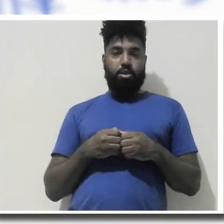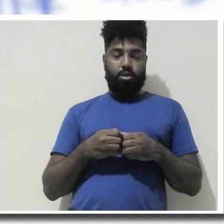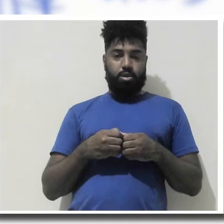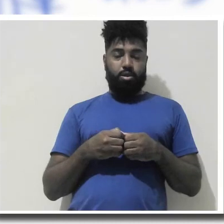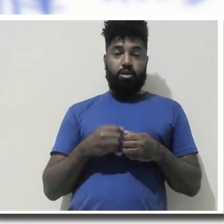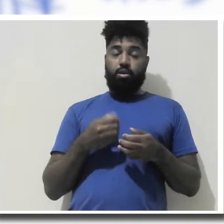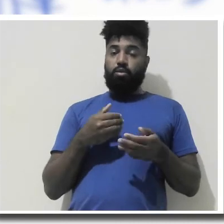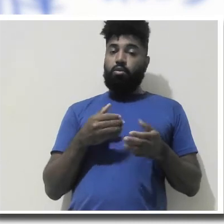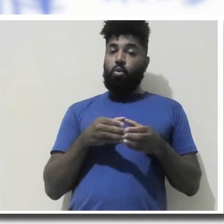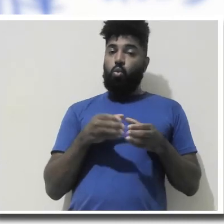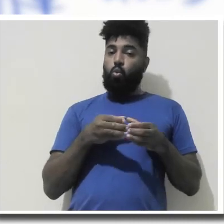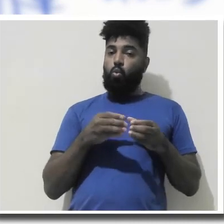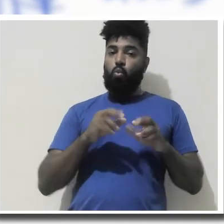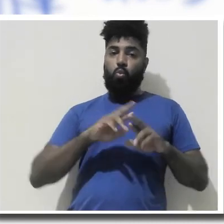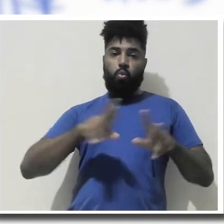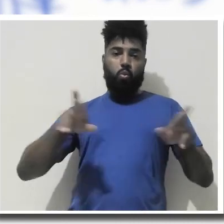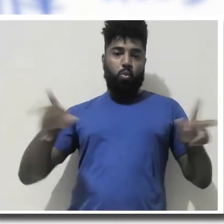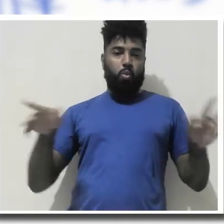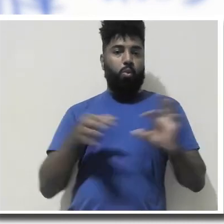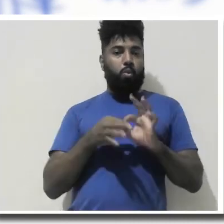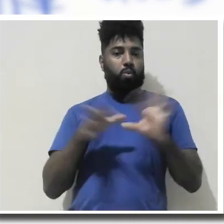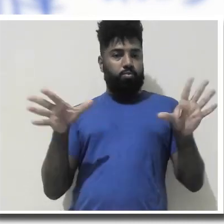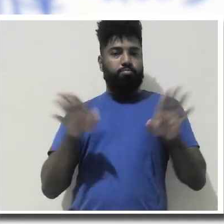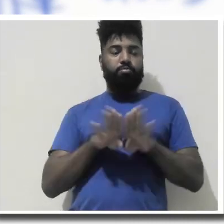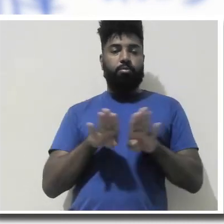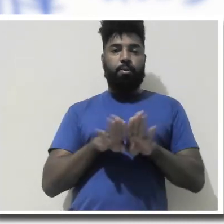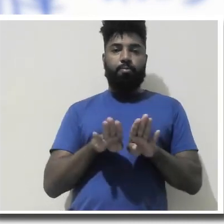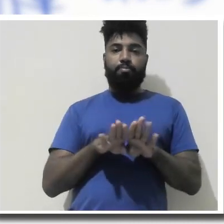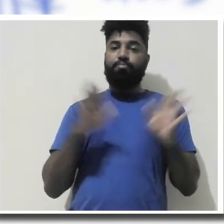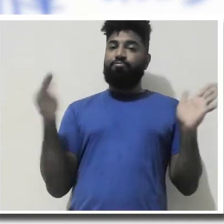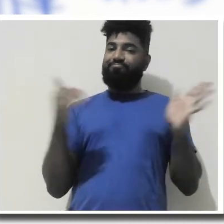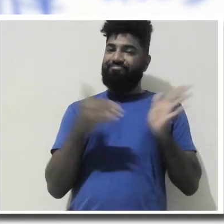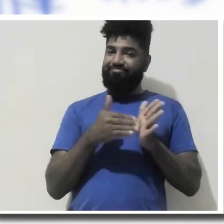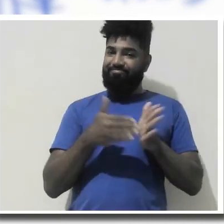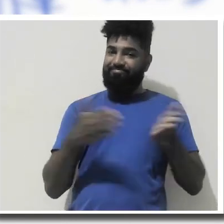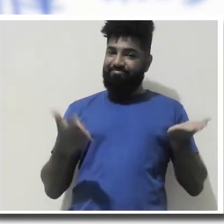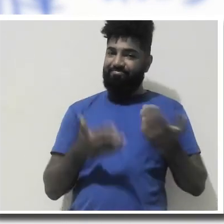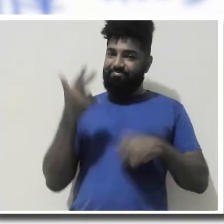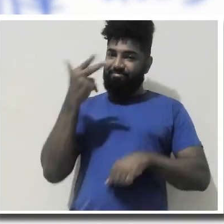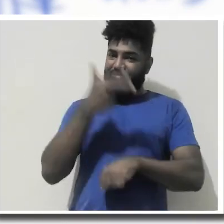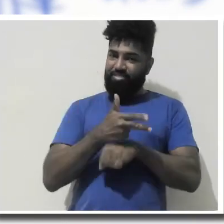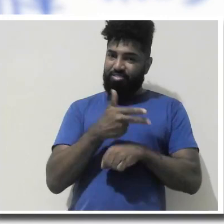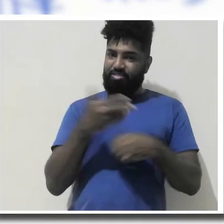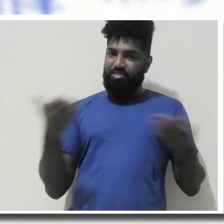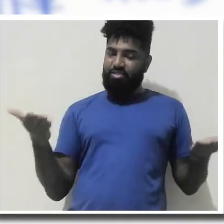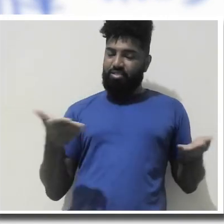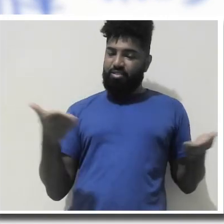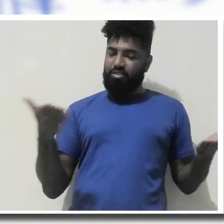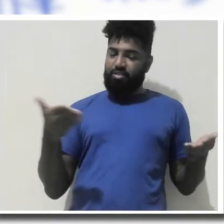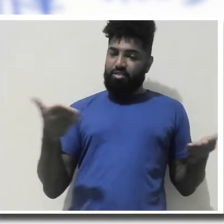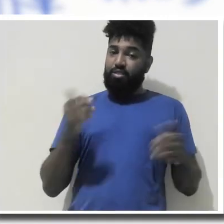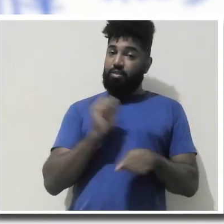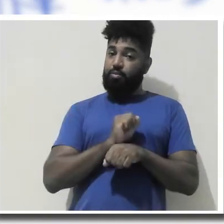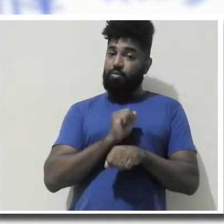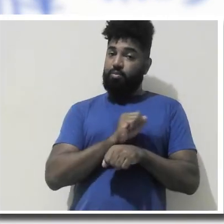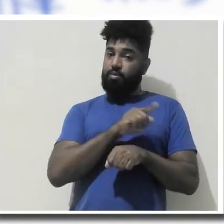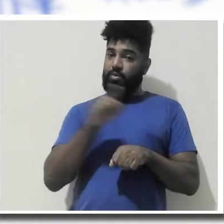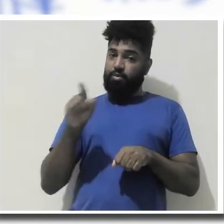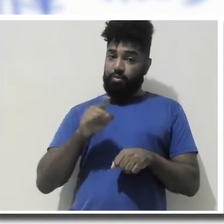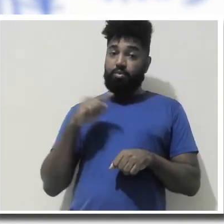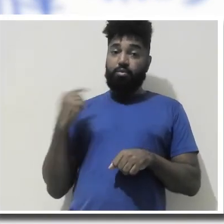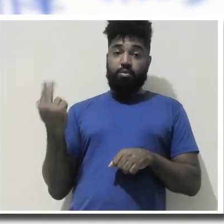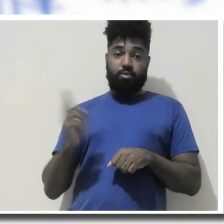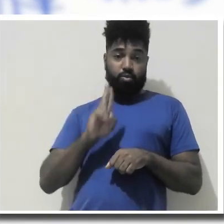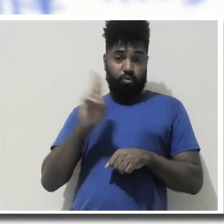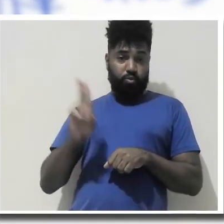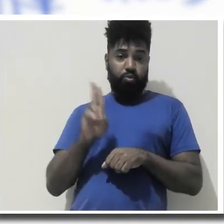com qualquer conjunto. Ok? Então ficamos por aqui neste vídeo. Espero que tenha sido útil